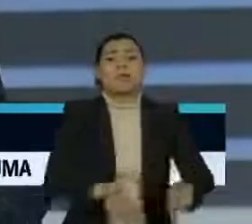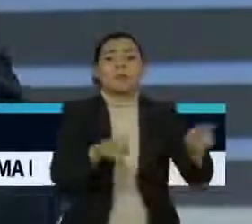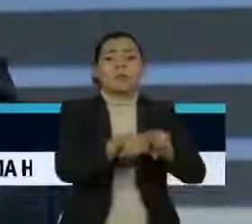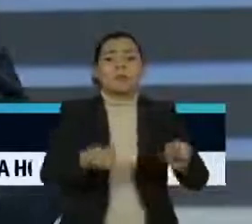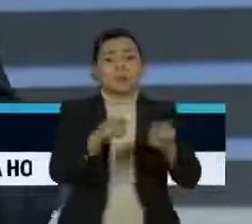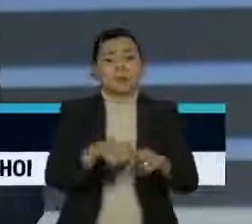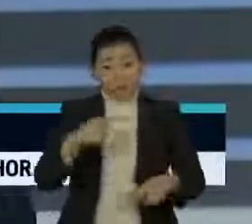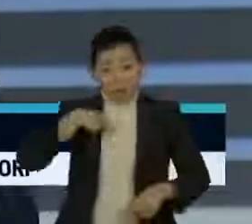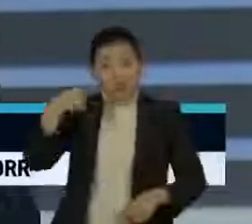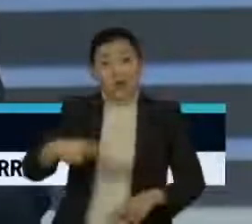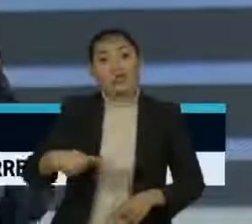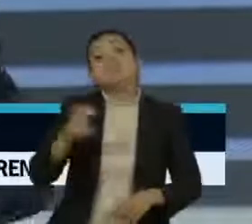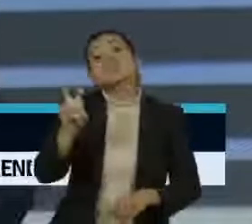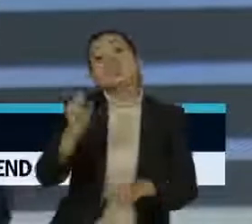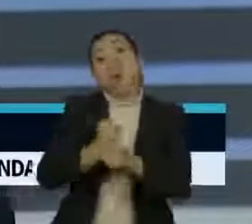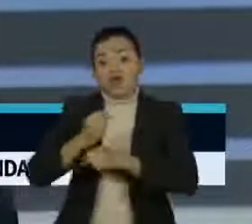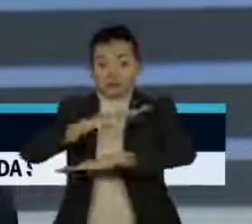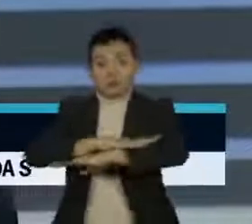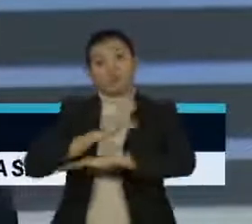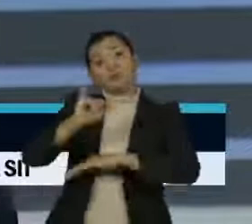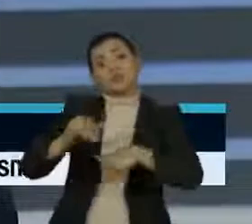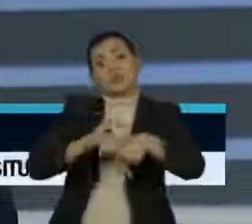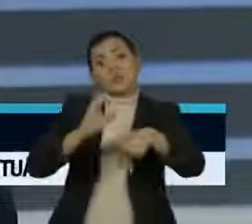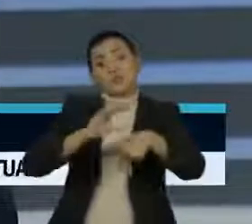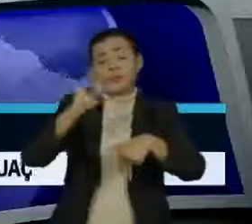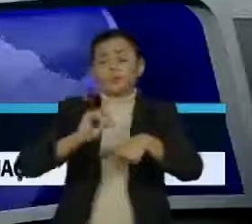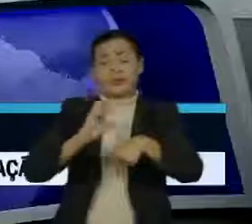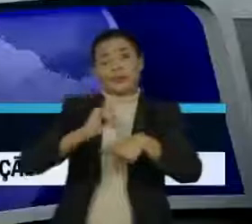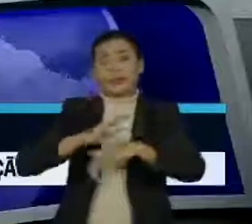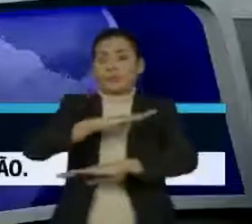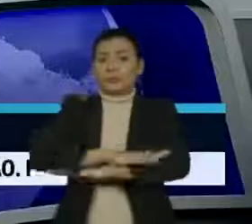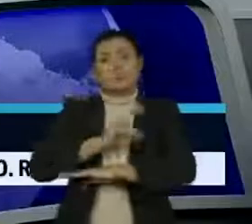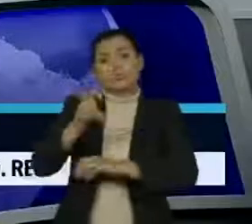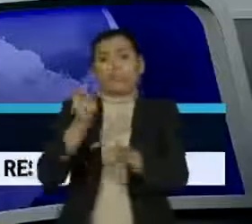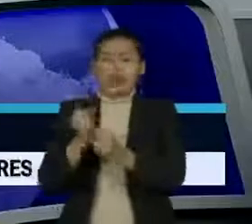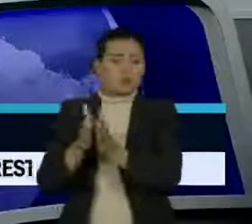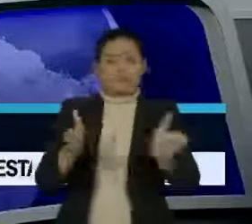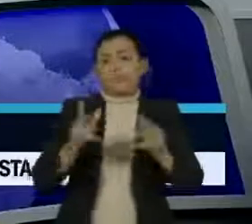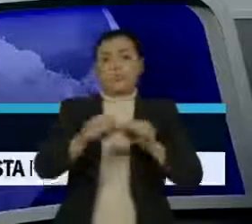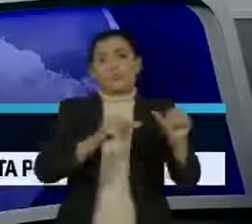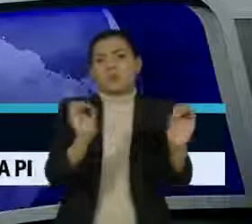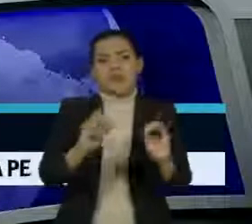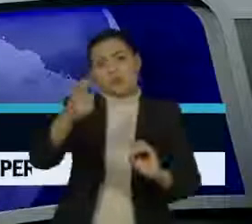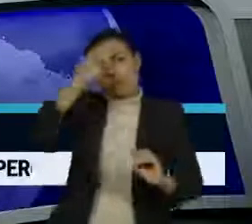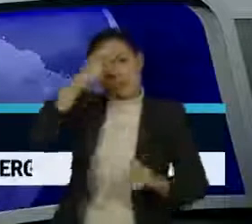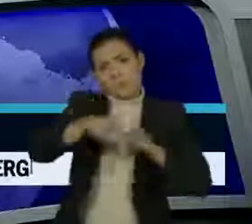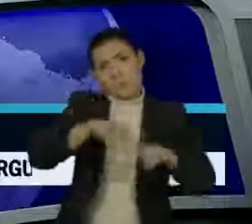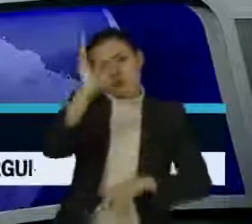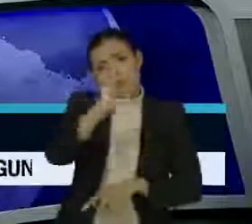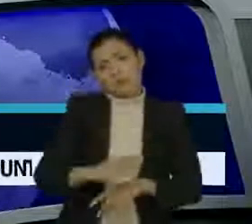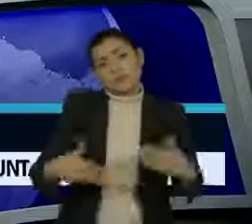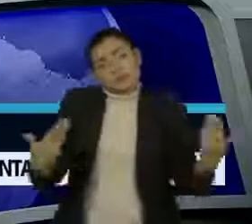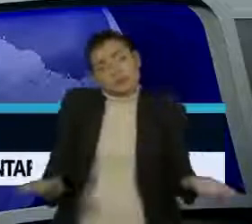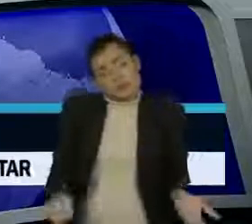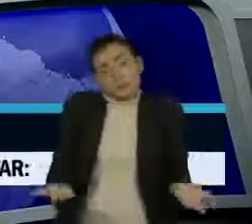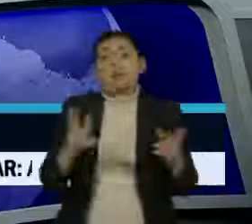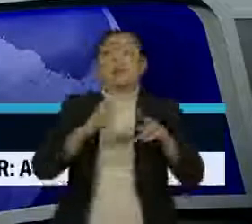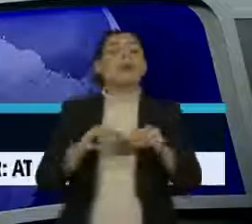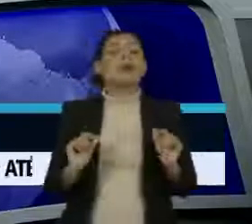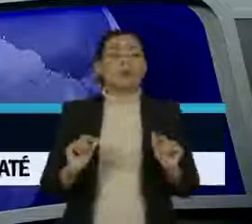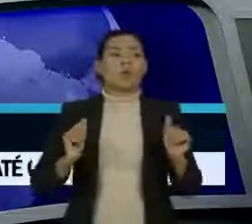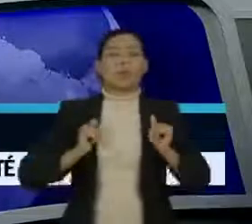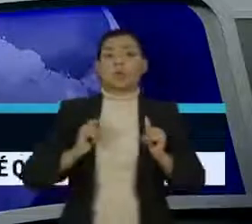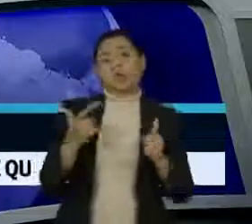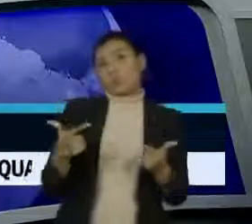estamos nessa bancada eu tô aqui há cinco anos falando as mesmas coisas e a gente não consegue avançar por esses posicionamentos dentro do negacionismo